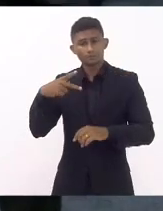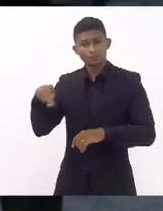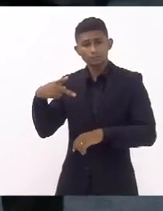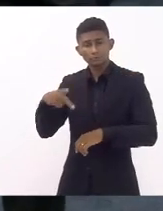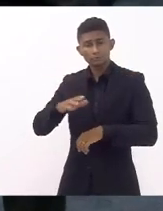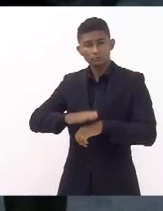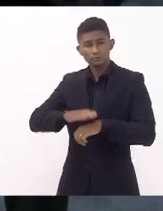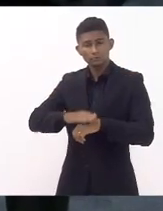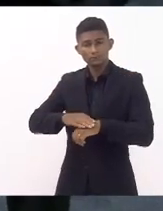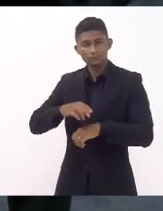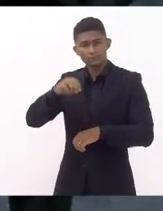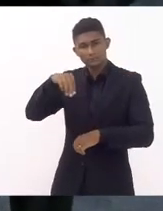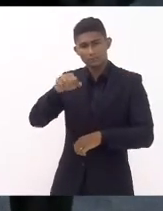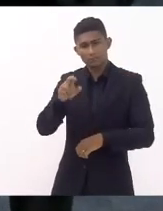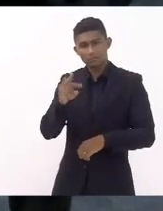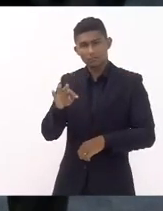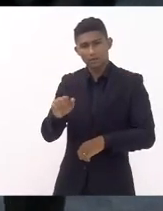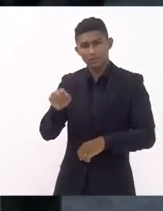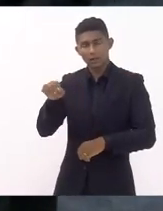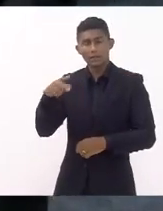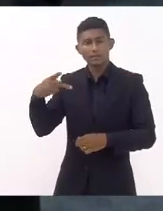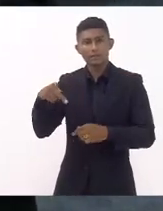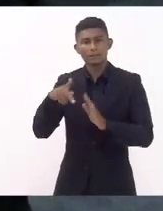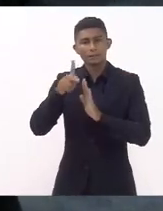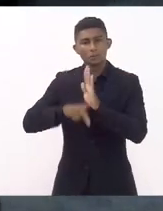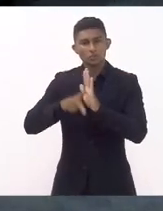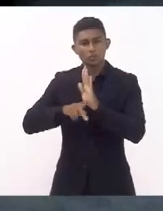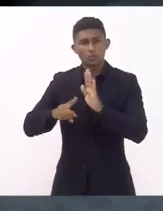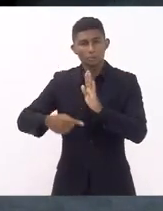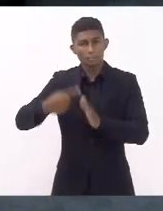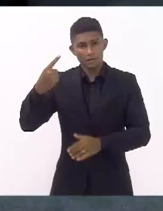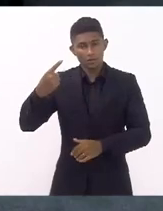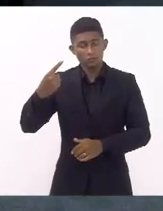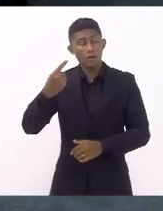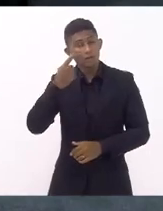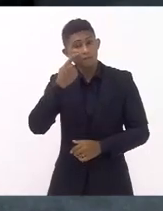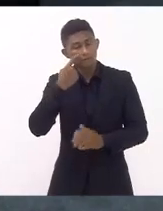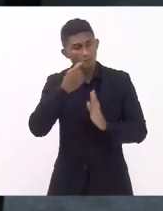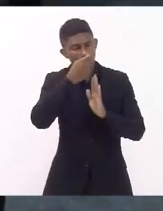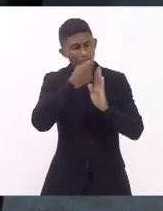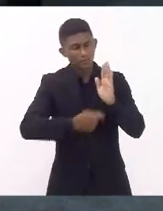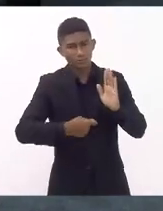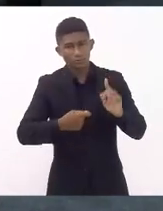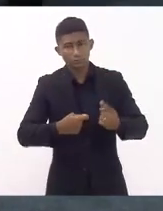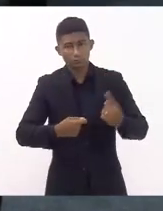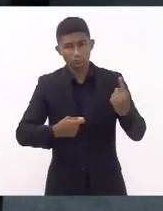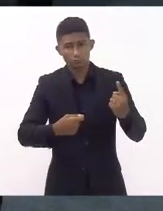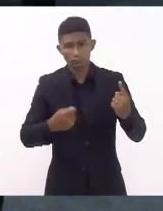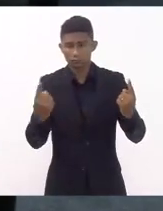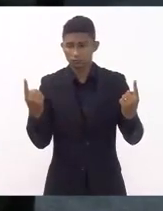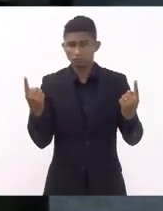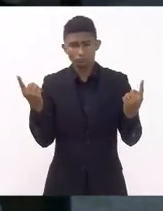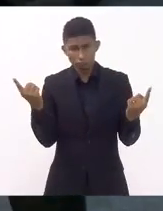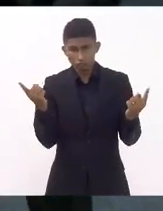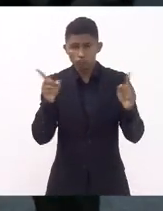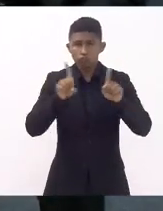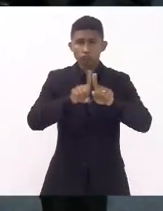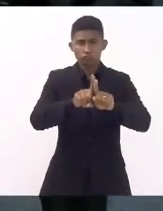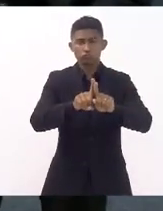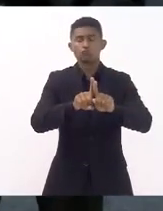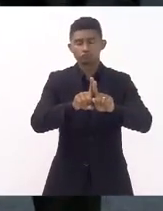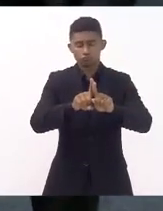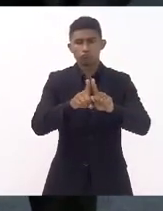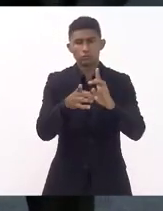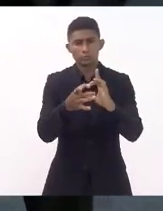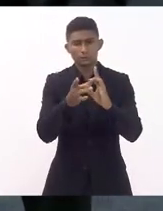ser protocolado, e fazer um ajuste no texto para beneficiar, deputado Gualberto, aqueles que estão no concurso da Polícia